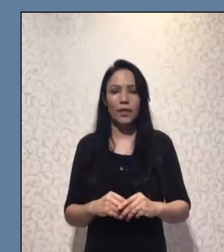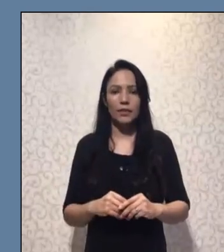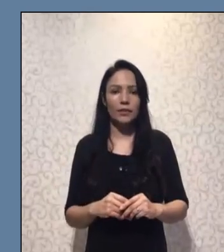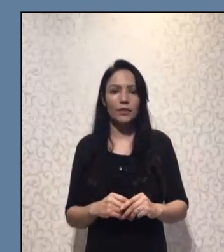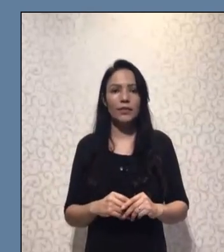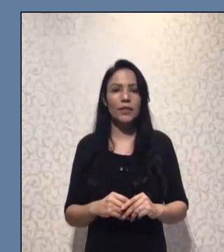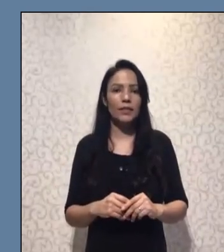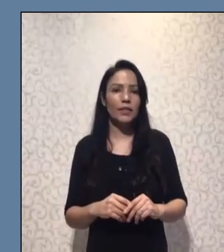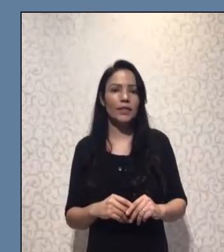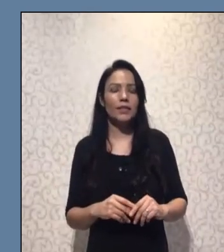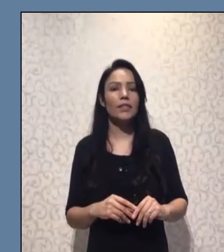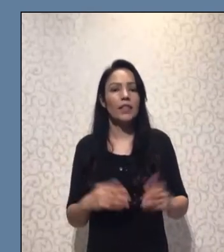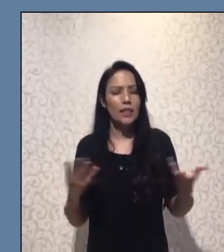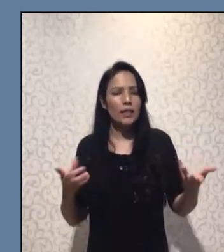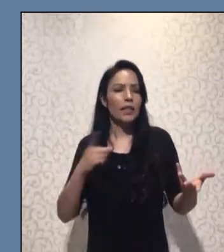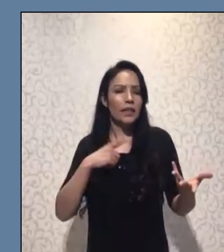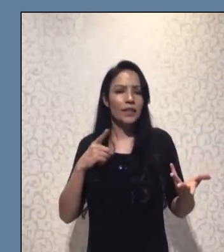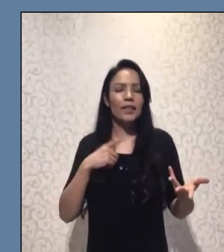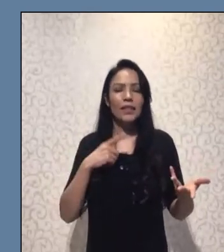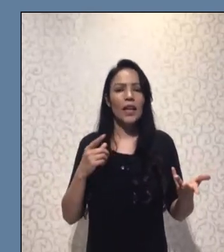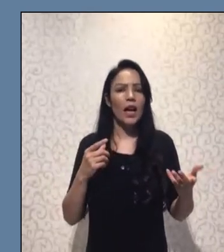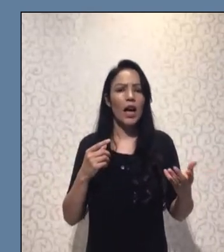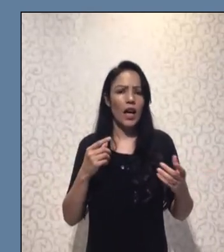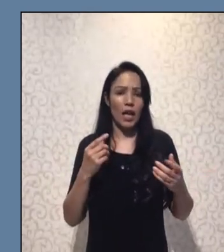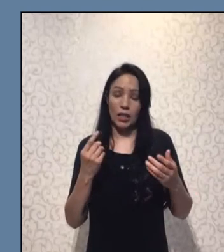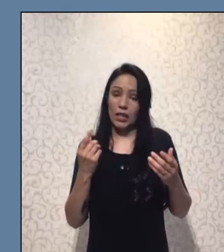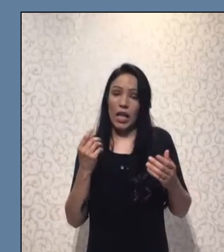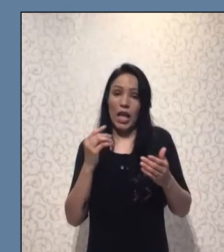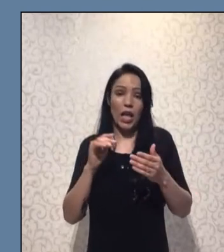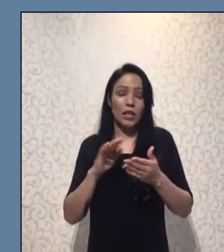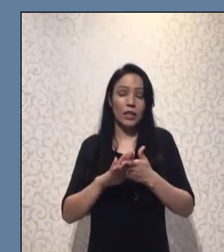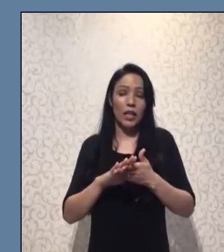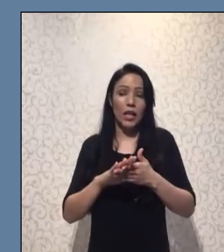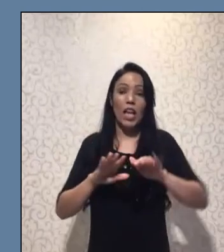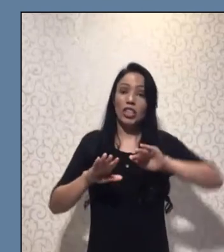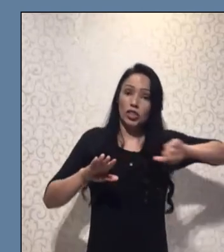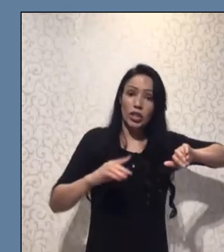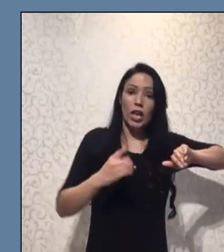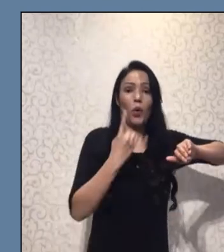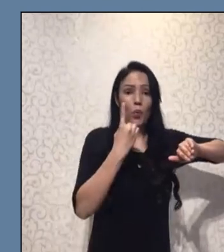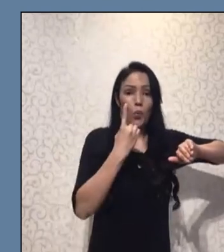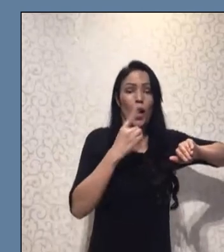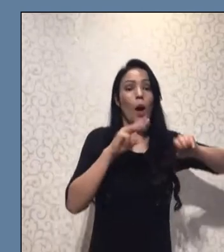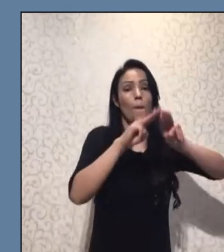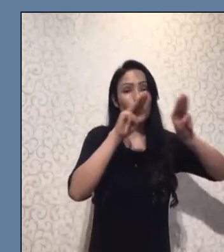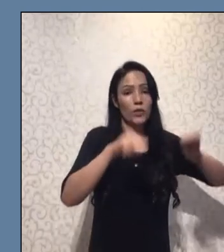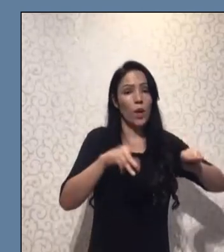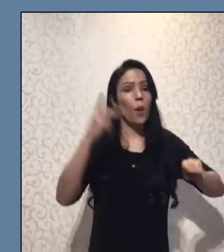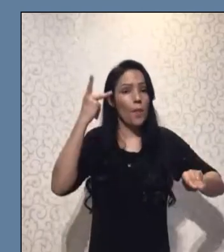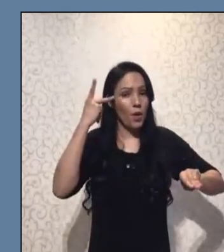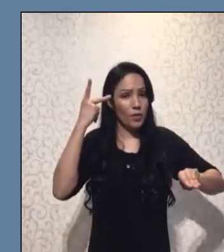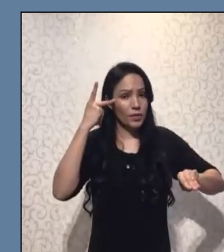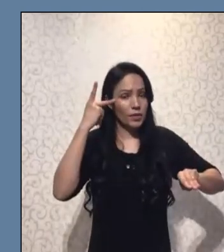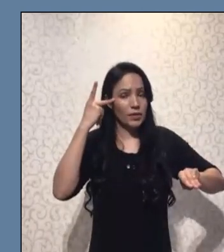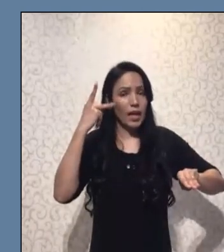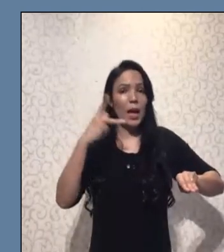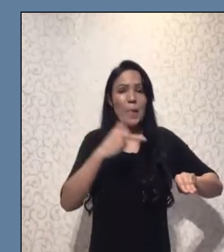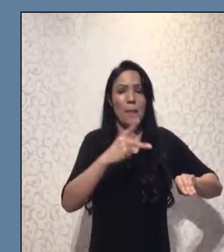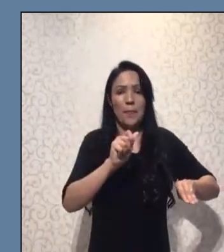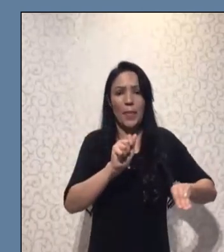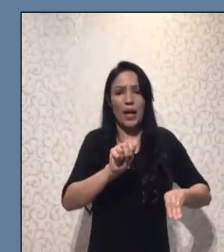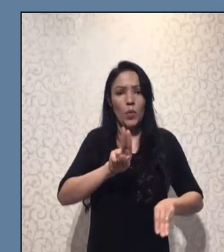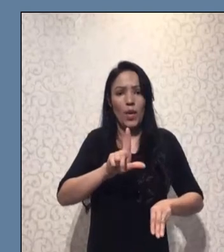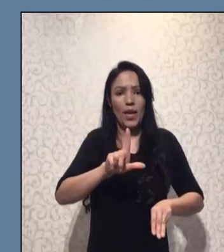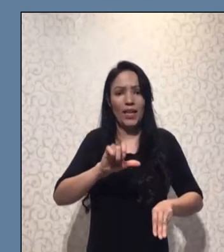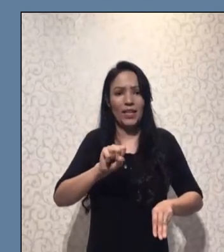grande contingente, com exceção do Museu Paulista, porque o Museu Paulista, eu acho que é uma outra história. Eu nunca vou.